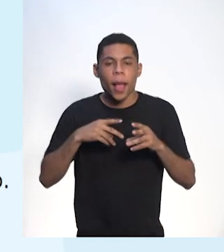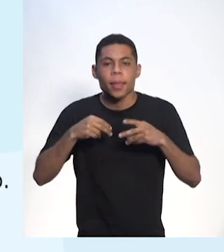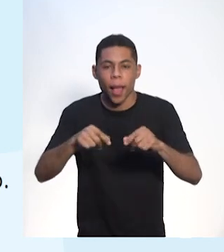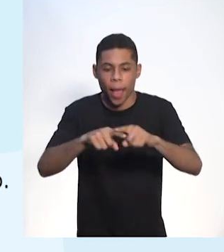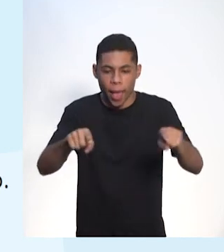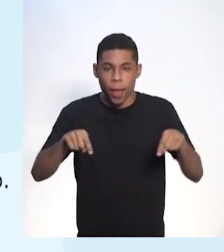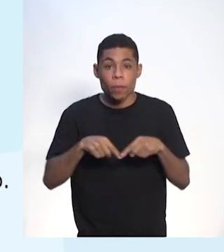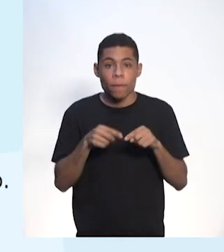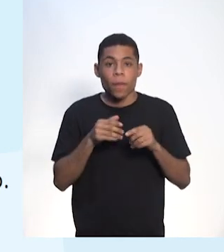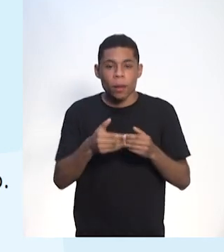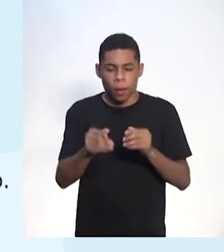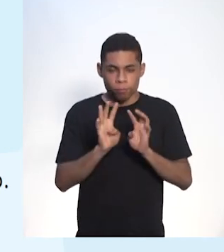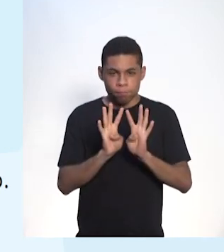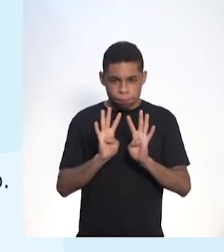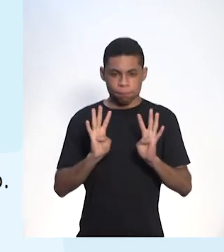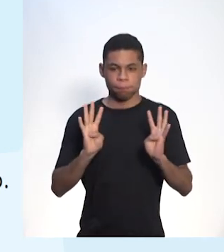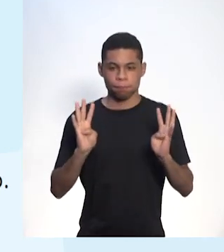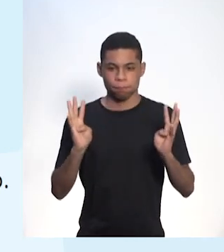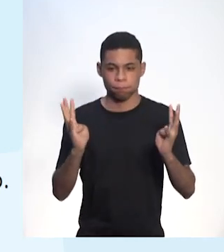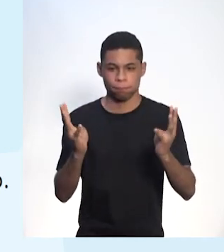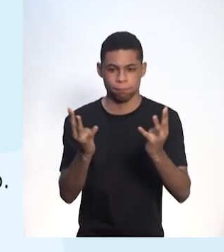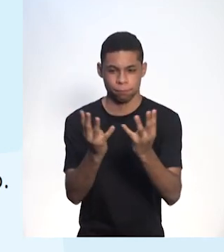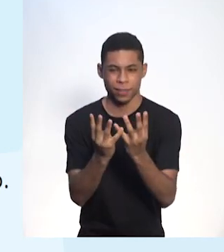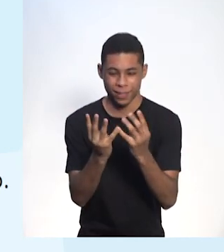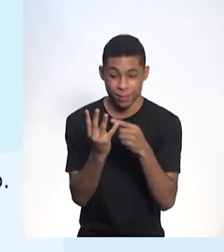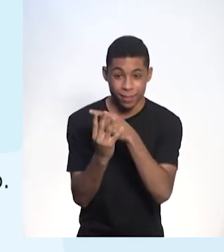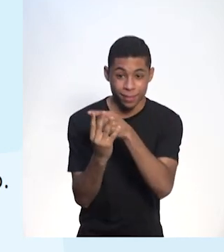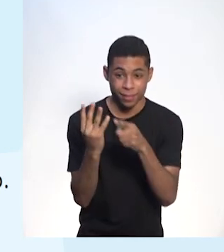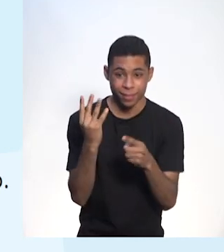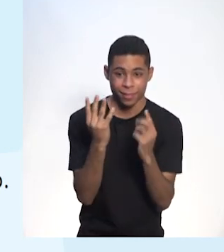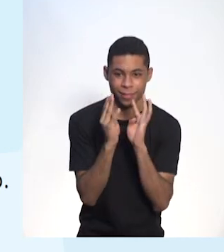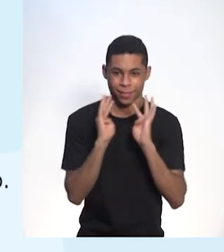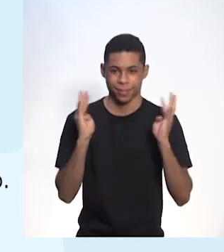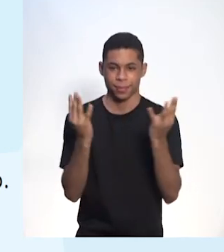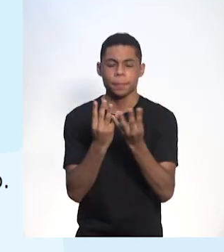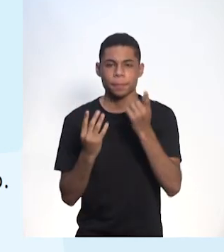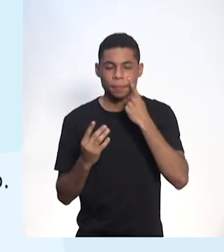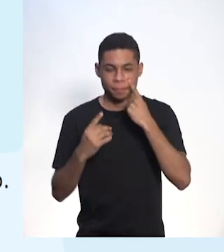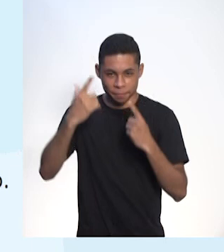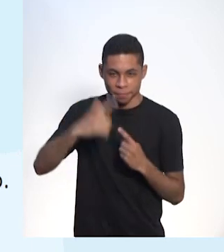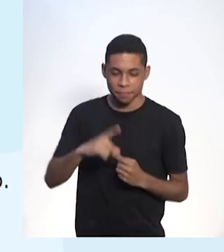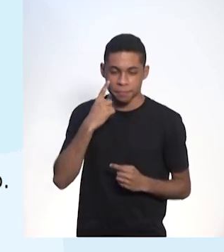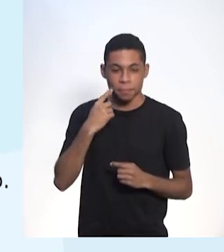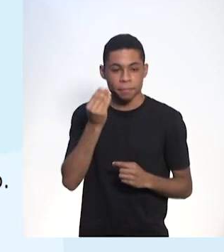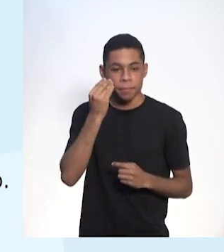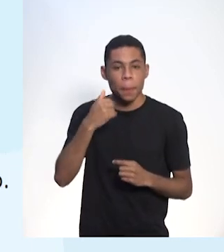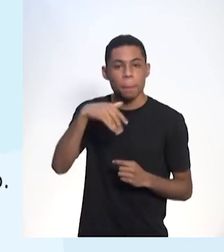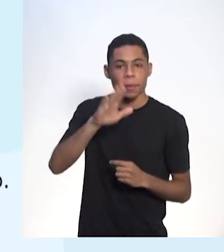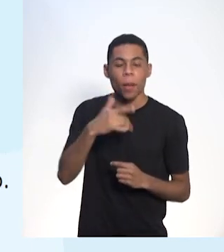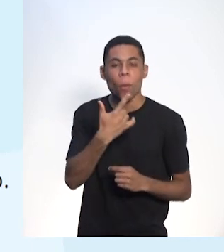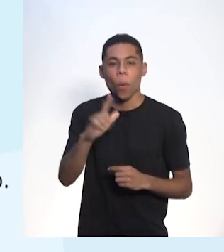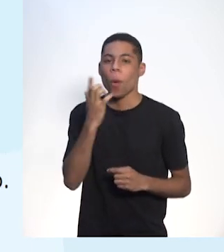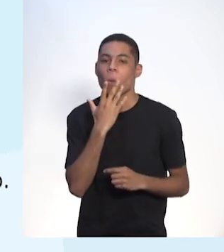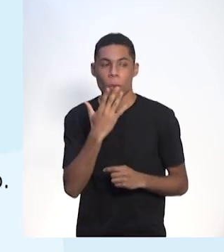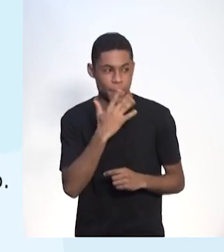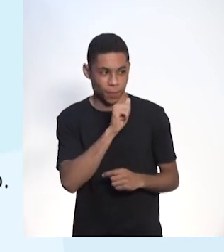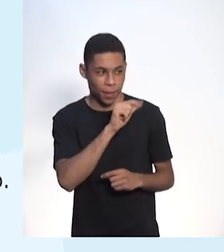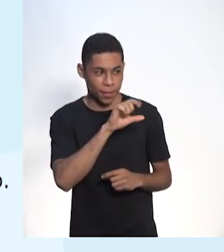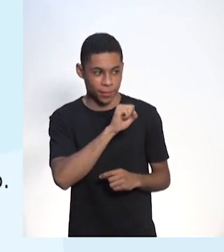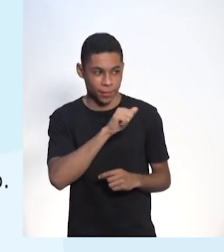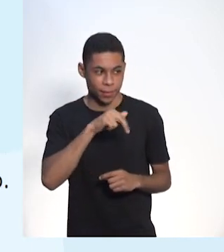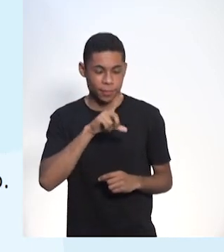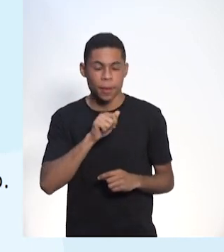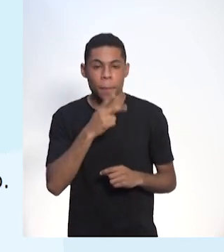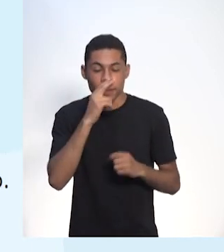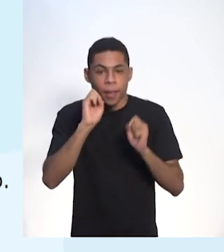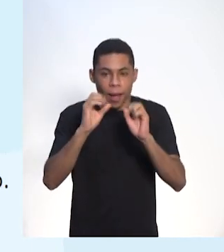o comprimento dessa cerca. Então, gente, só para... Olha aí de novo na telinha, eu vou pintar até de outra cor, viu, Alessandra? Para ficar mais claro. E